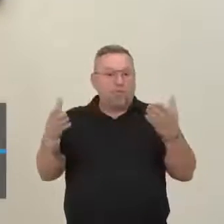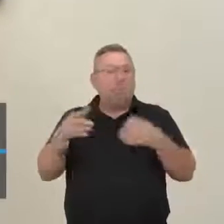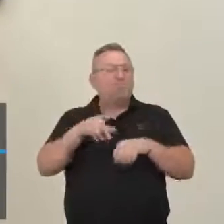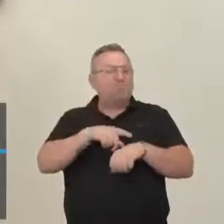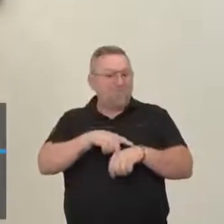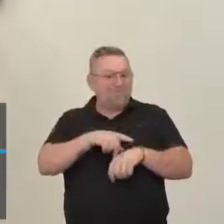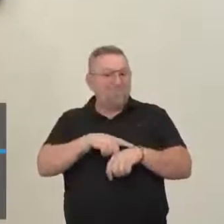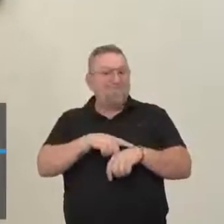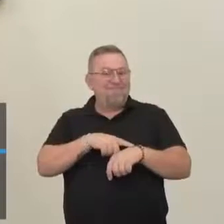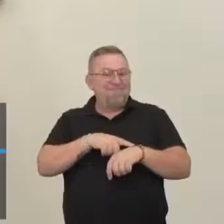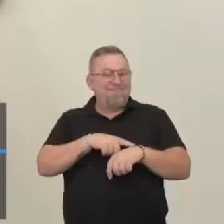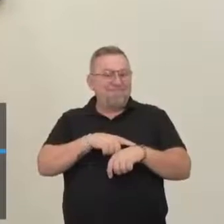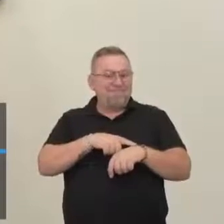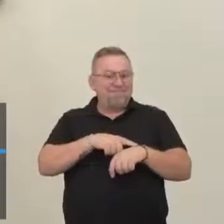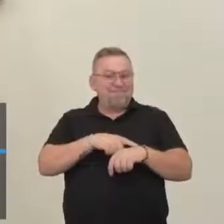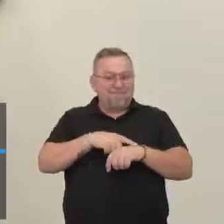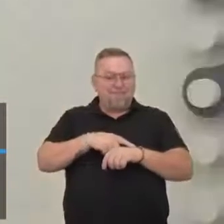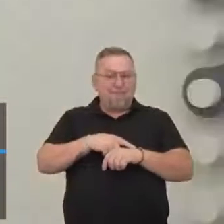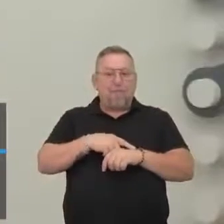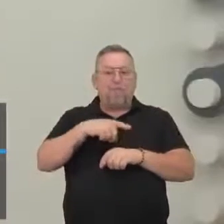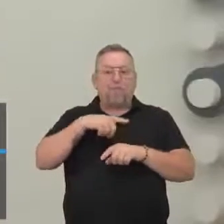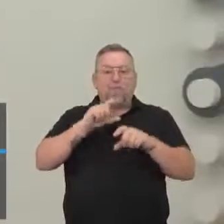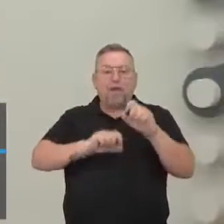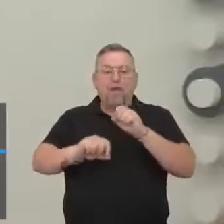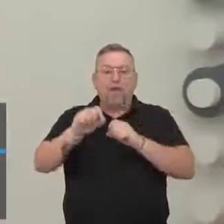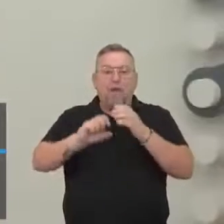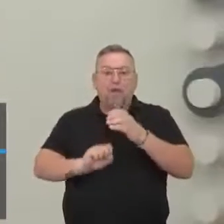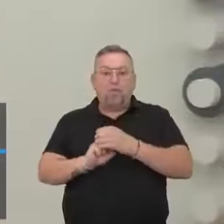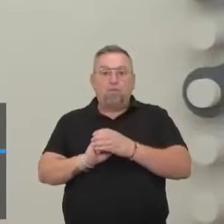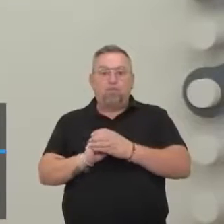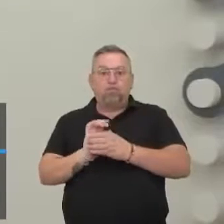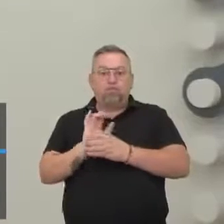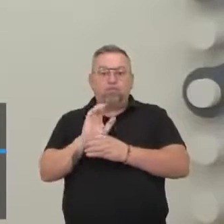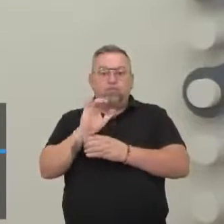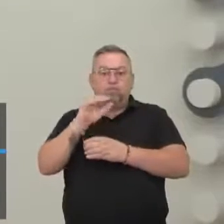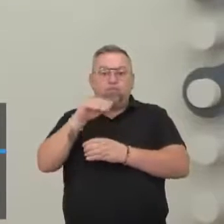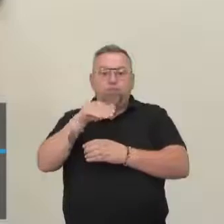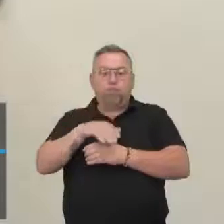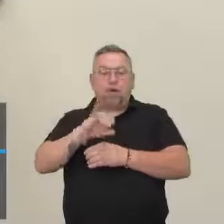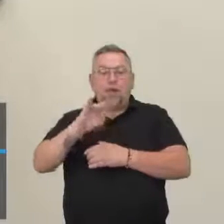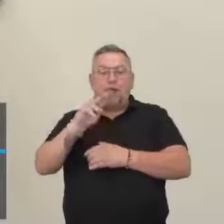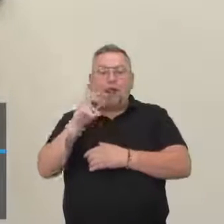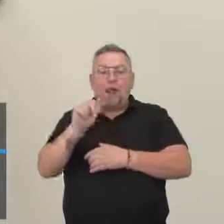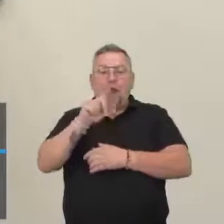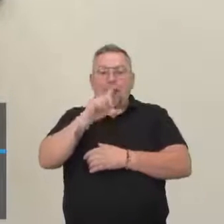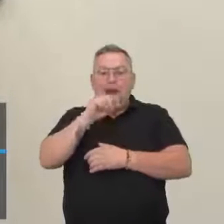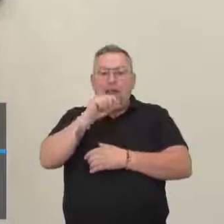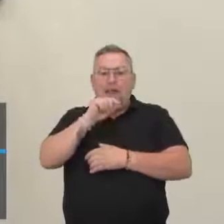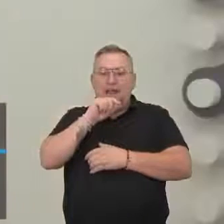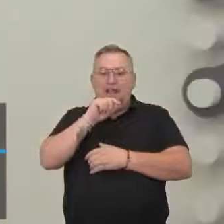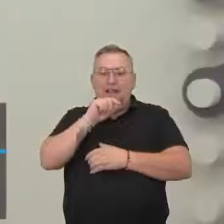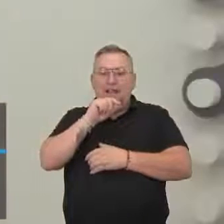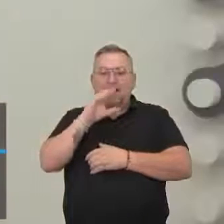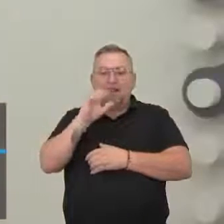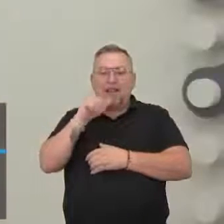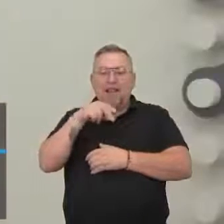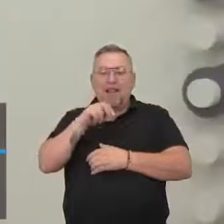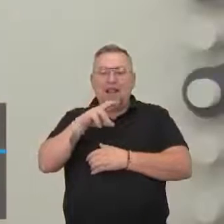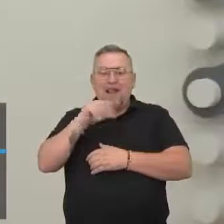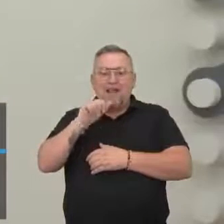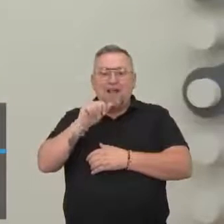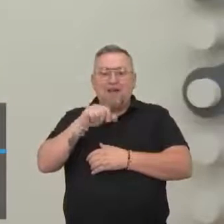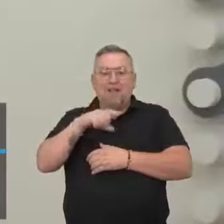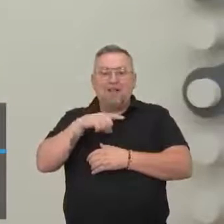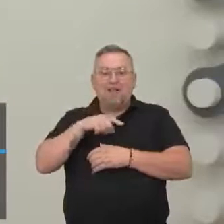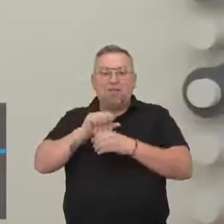Joel? Porque tá tendo lá, né, a erupção lá do vulcão nas Ilhas Canárias, então... o pessoal tá querendo ter tsunami, não sei o que